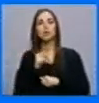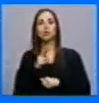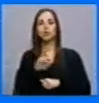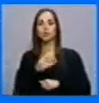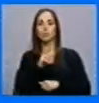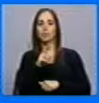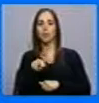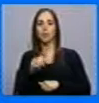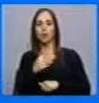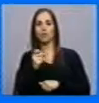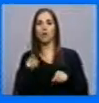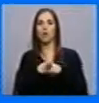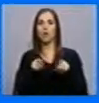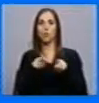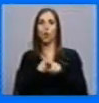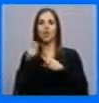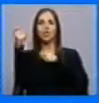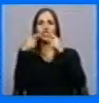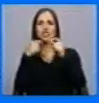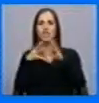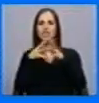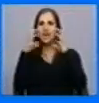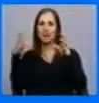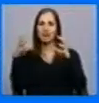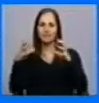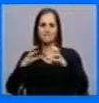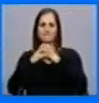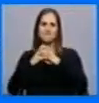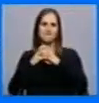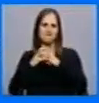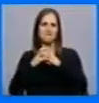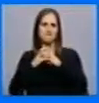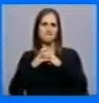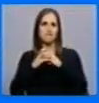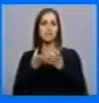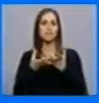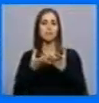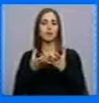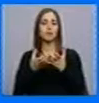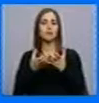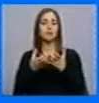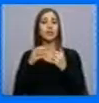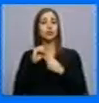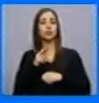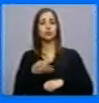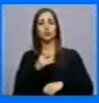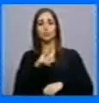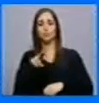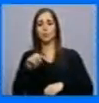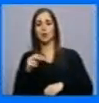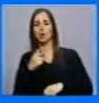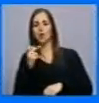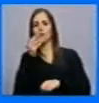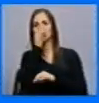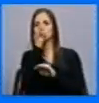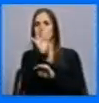grande massa. Não é bem explosão, é a injeção da matéria mais terna de estrelas de grande massa. Essas são as supernovas mais espetaculares. Uma